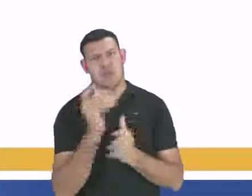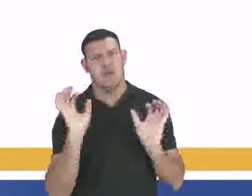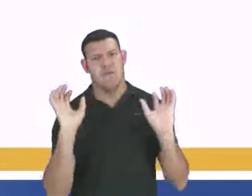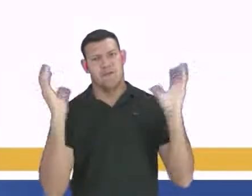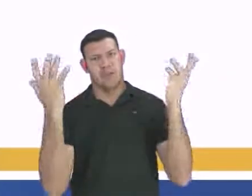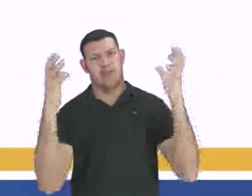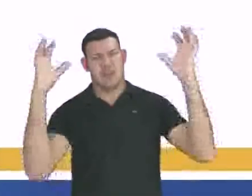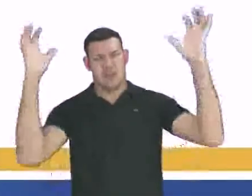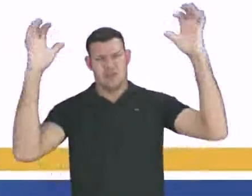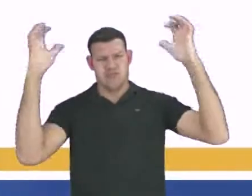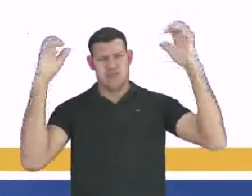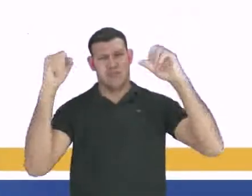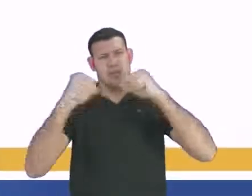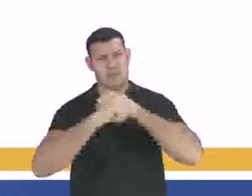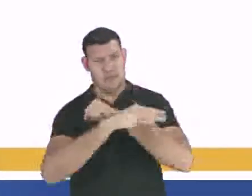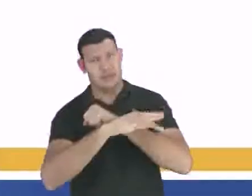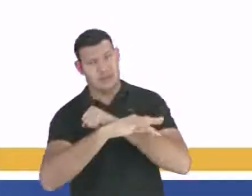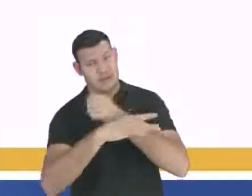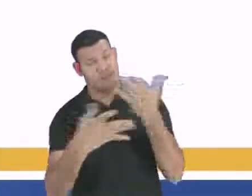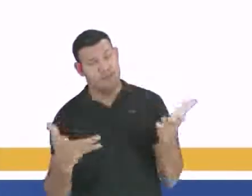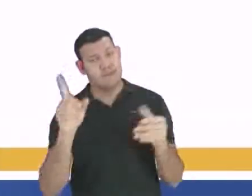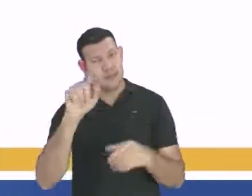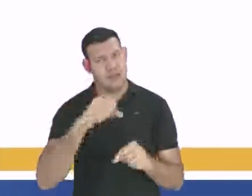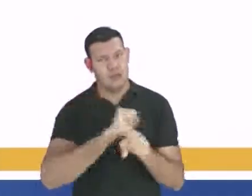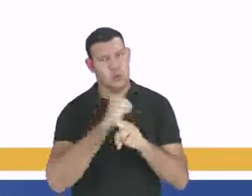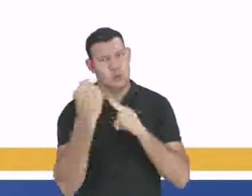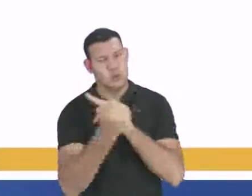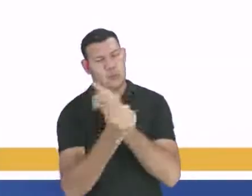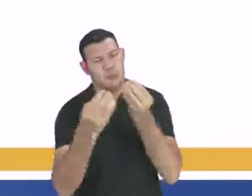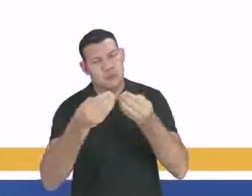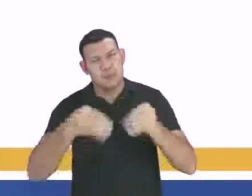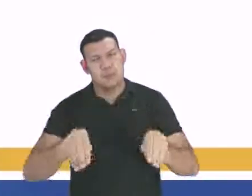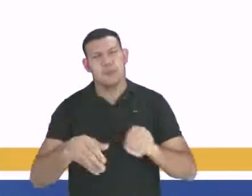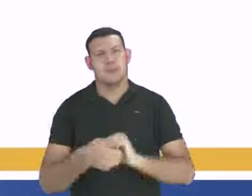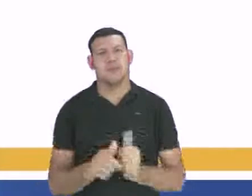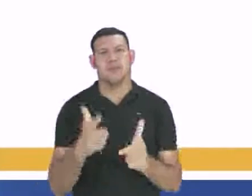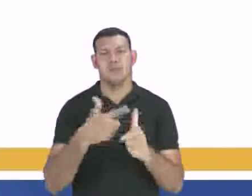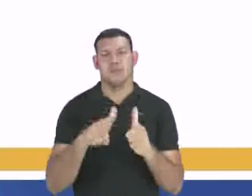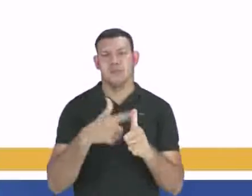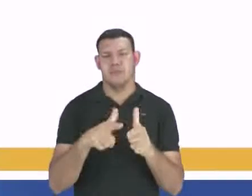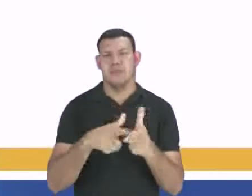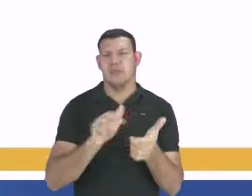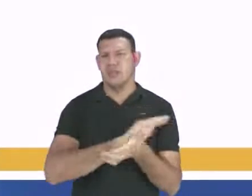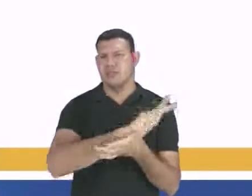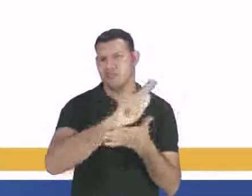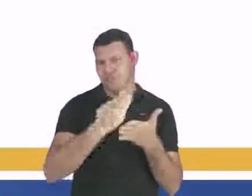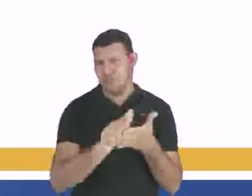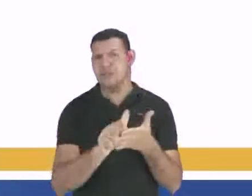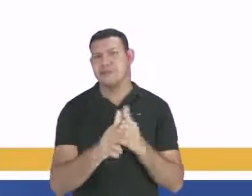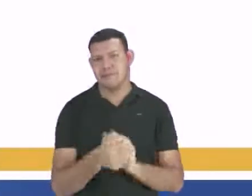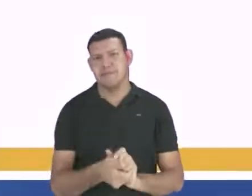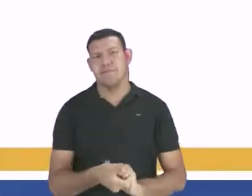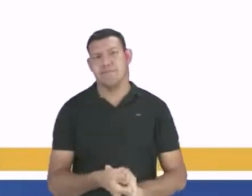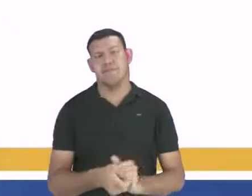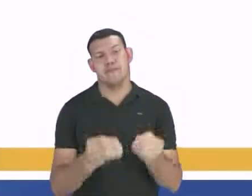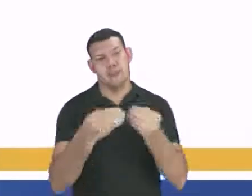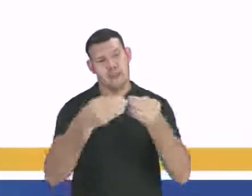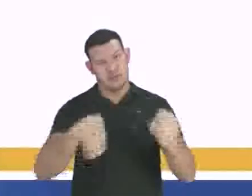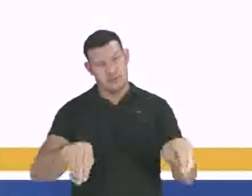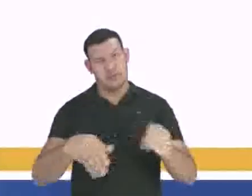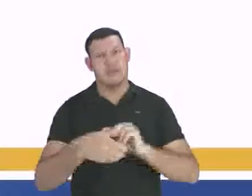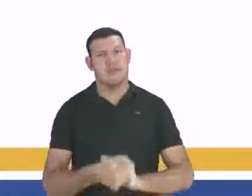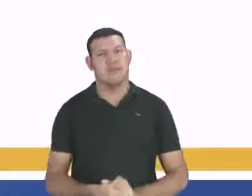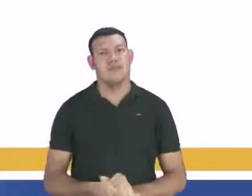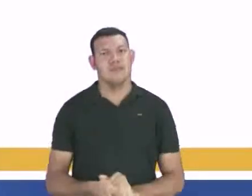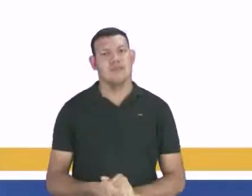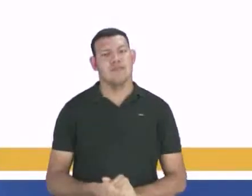isso vai trazer um prejuízo para a gente como sociedade, tá? Então, é um problema que traz diversas consequências, tá? E